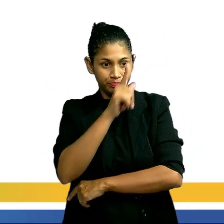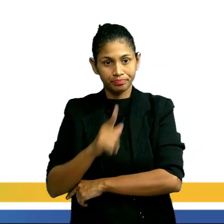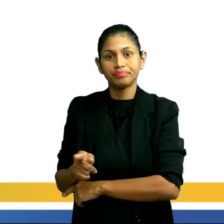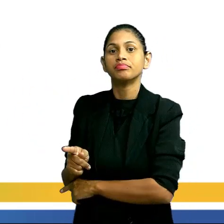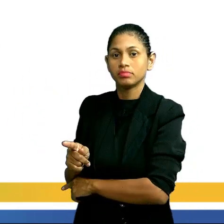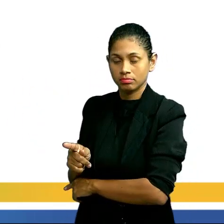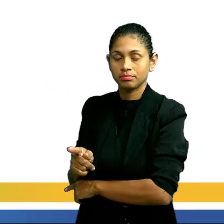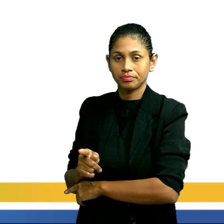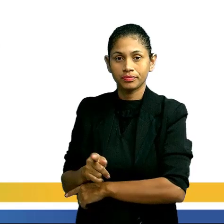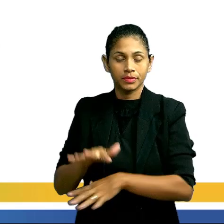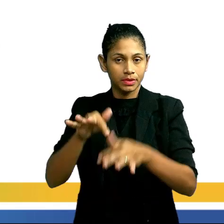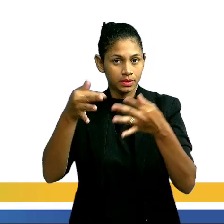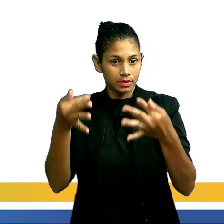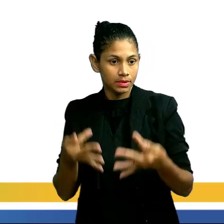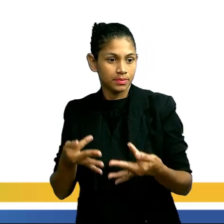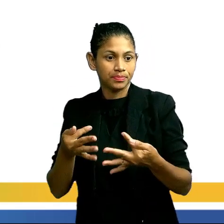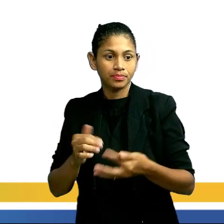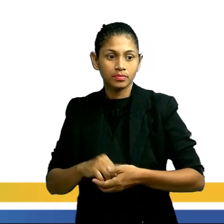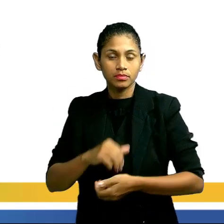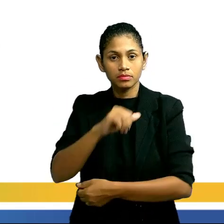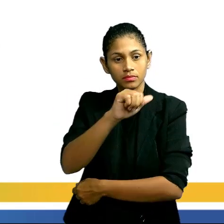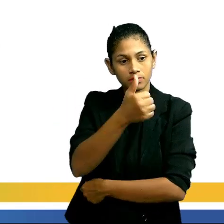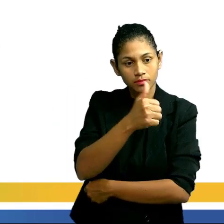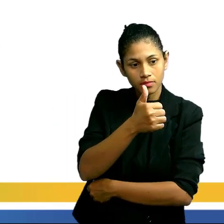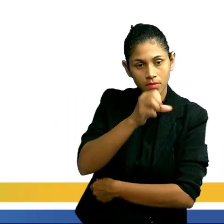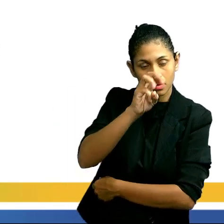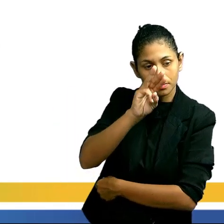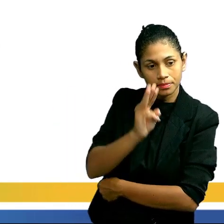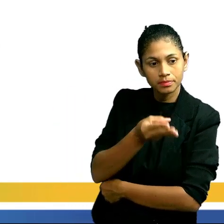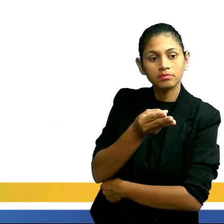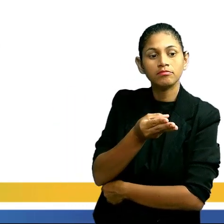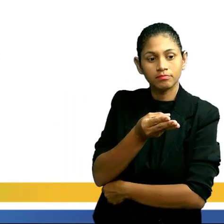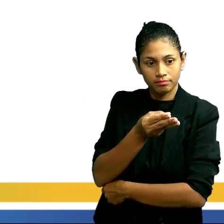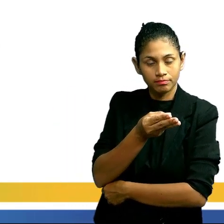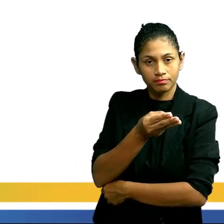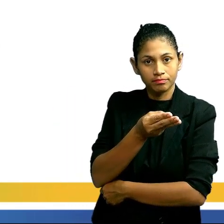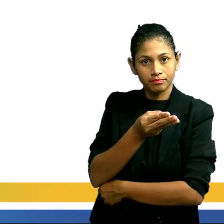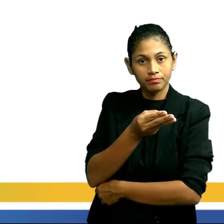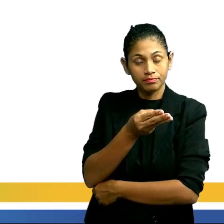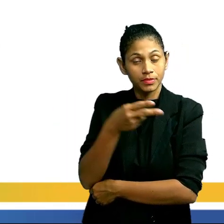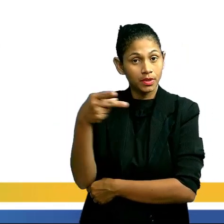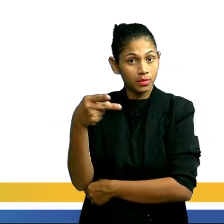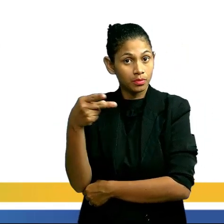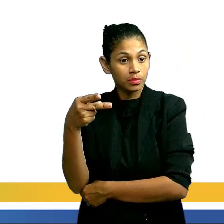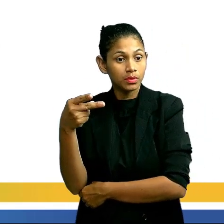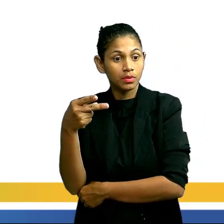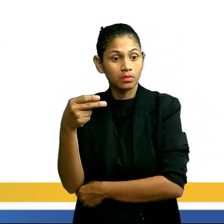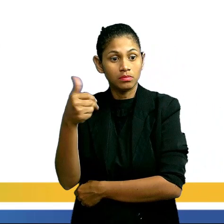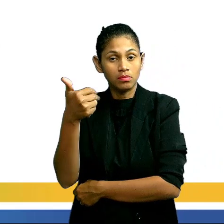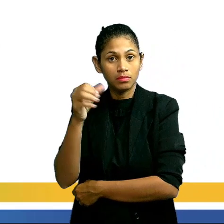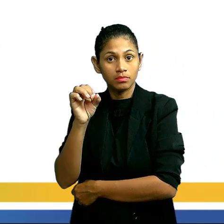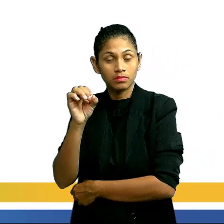bastante simples. Então, 11.000 equivale a 100%, R$ 505,